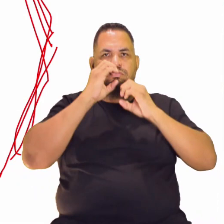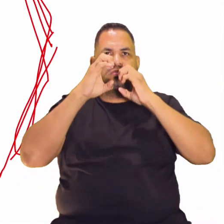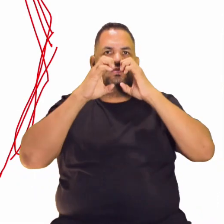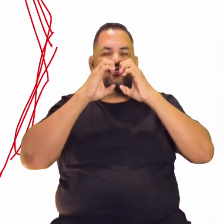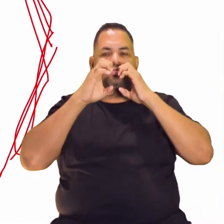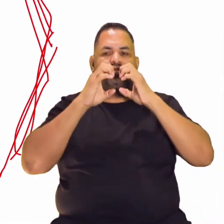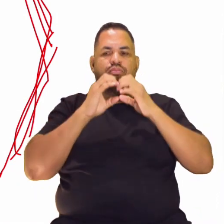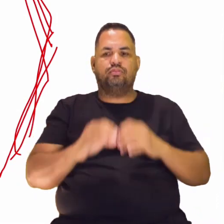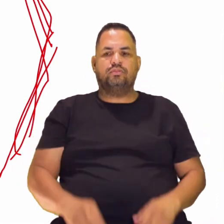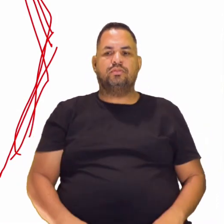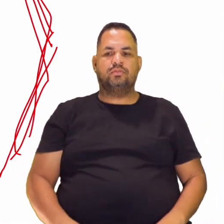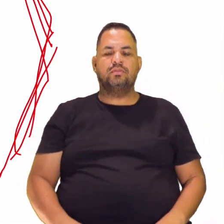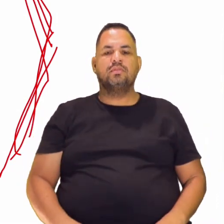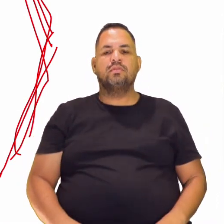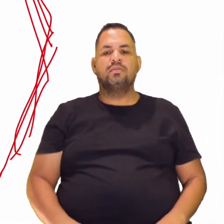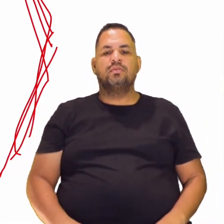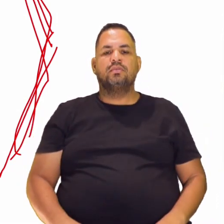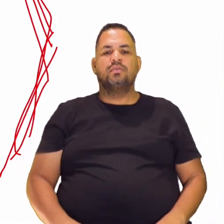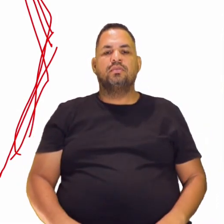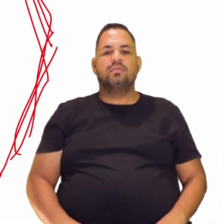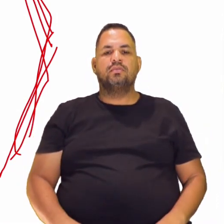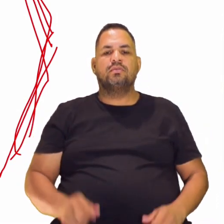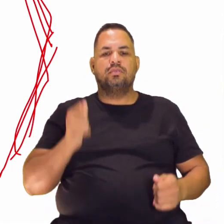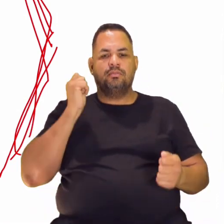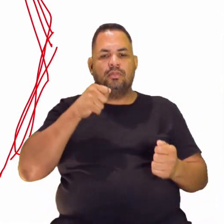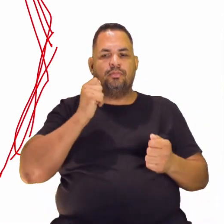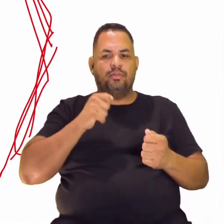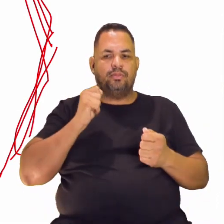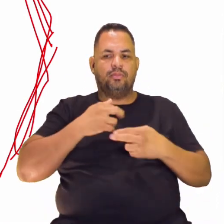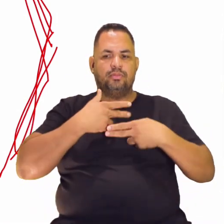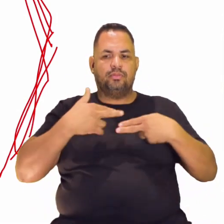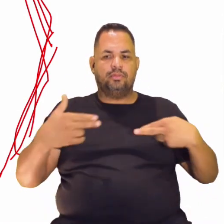né? E percussões em geral,